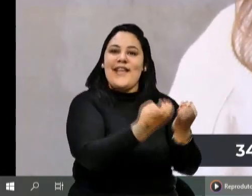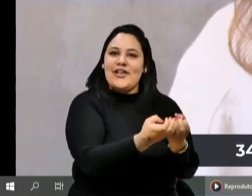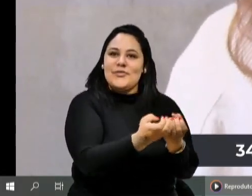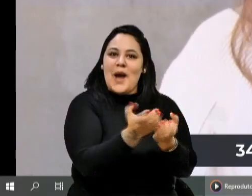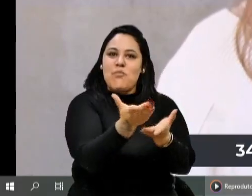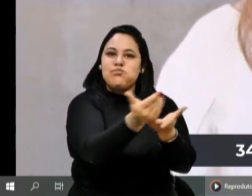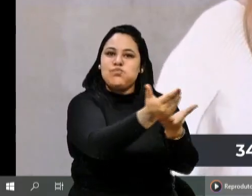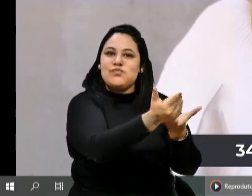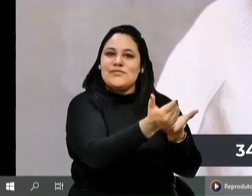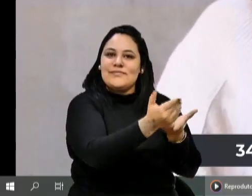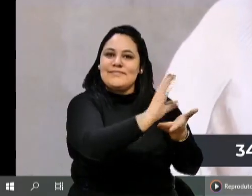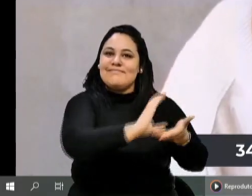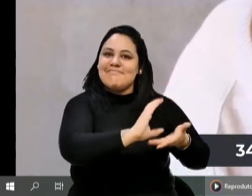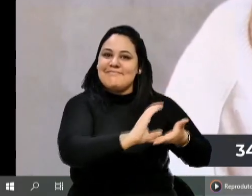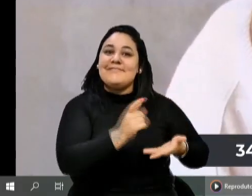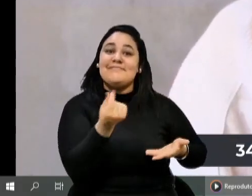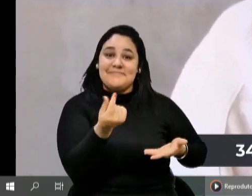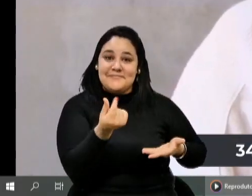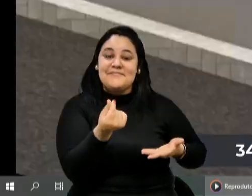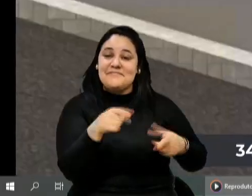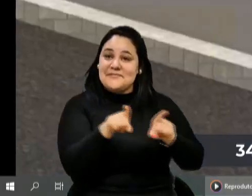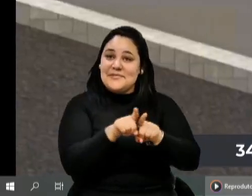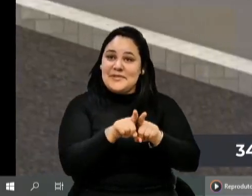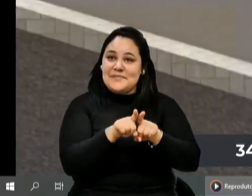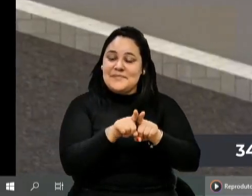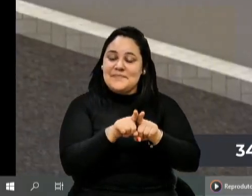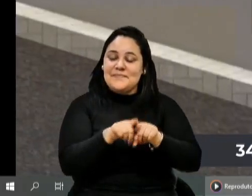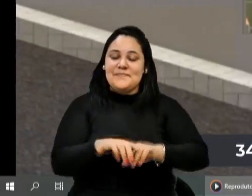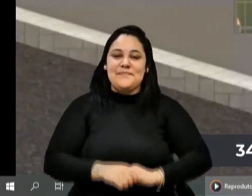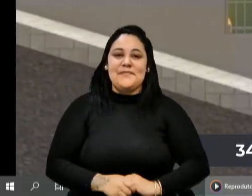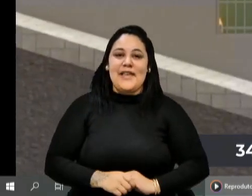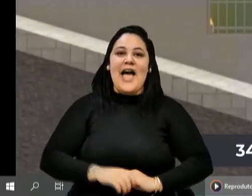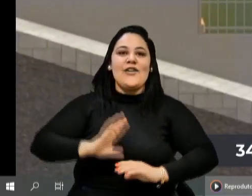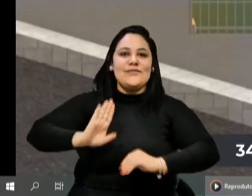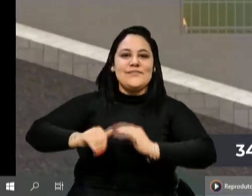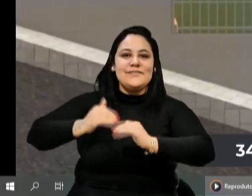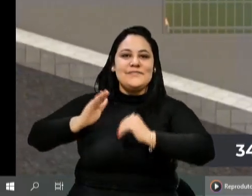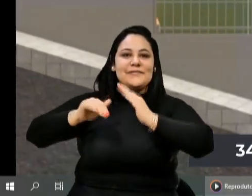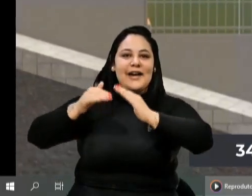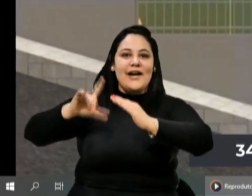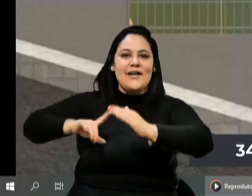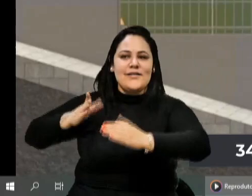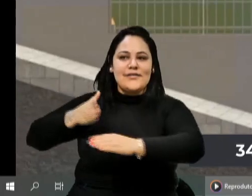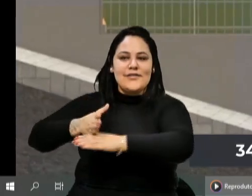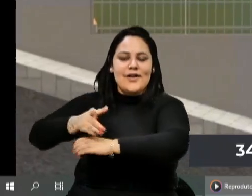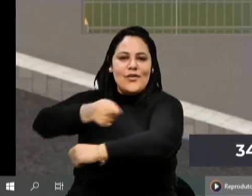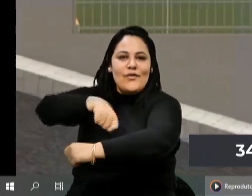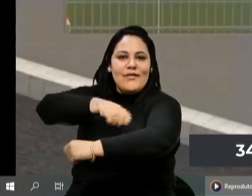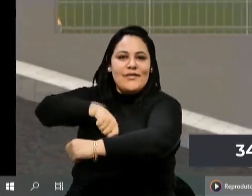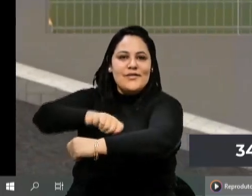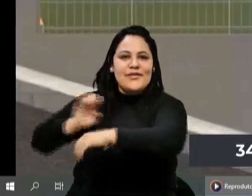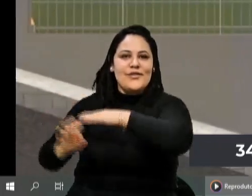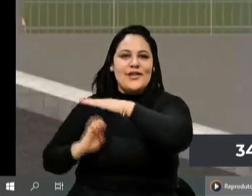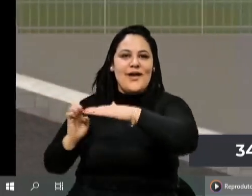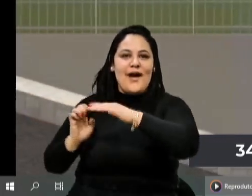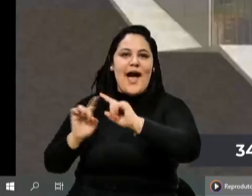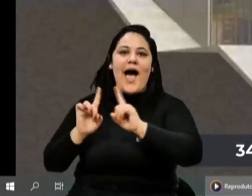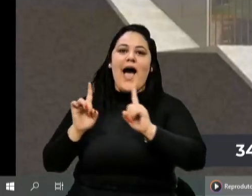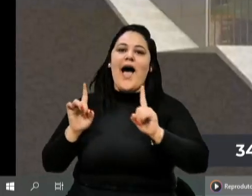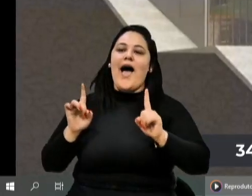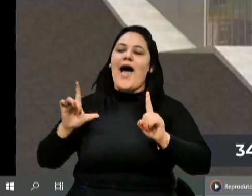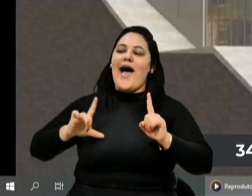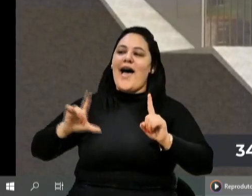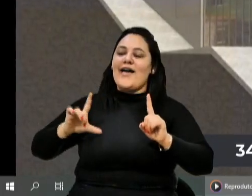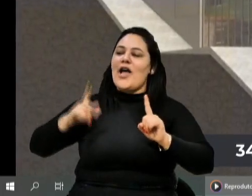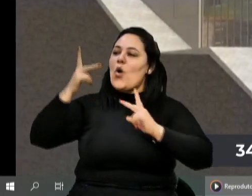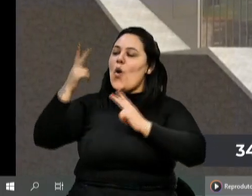para pagar um funcionário, cobrir alguma despesa. E assim a gente foi indo, e a gente chegou na parte da cozinha industrial. Mas a gente tem a mesma história,